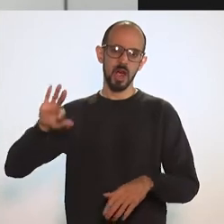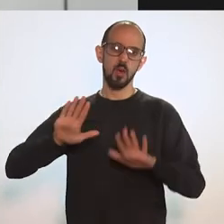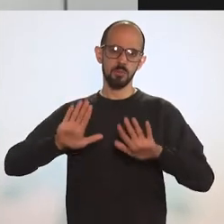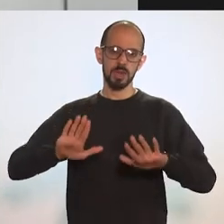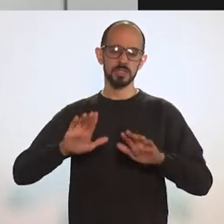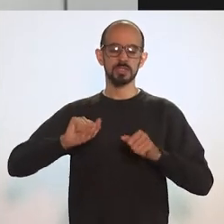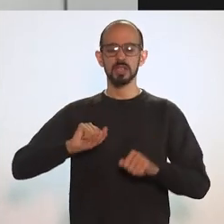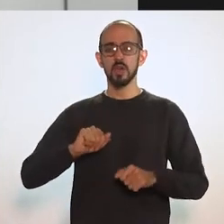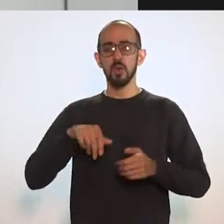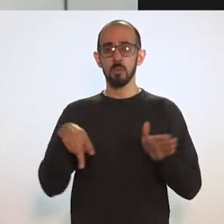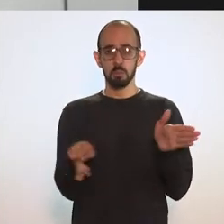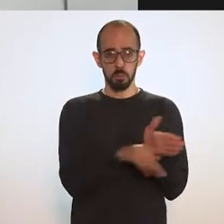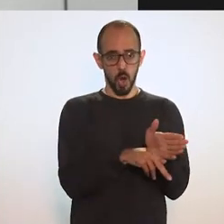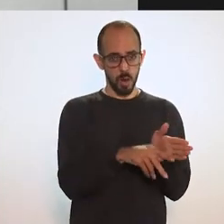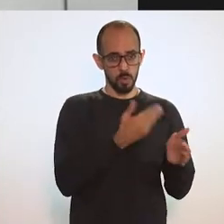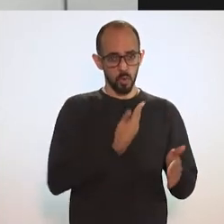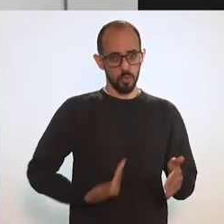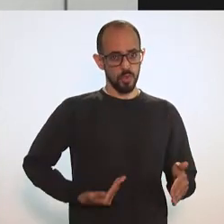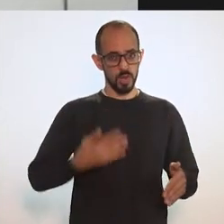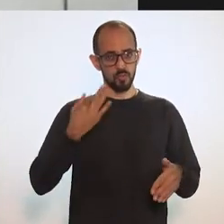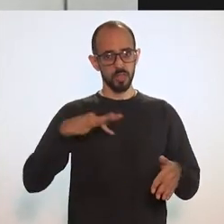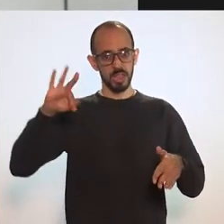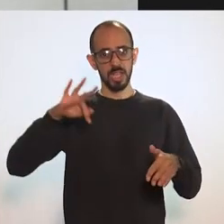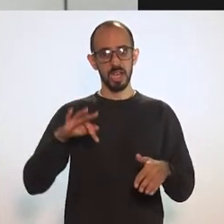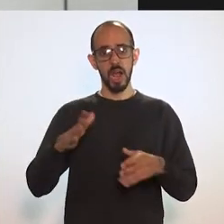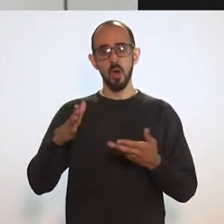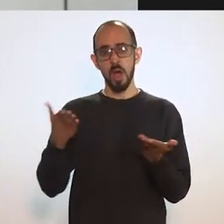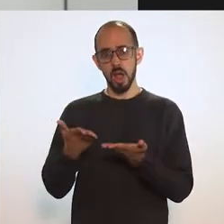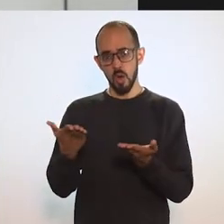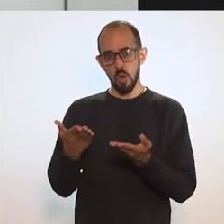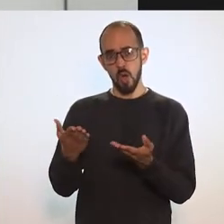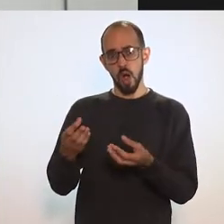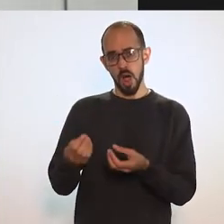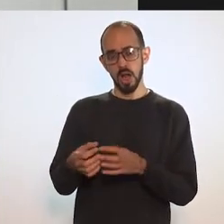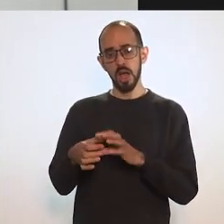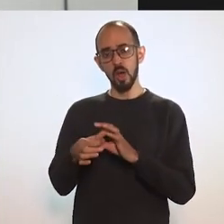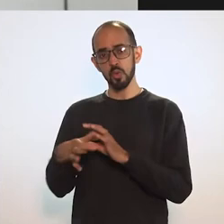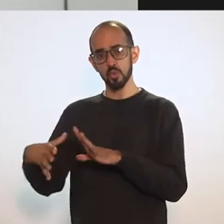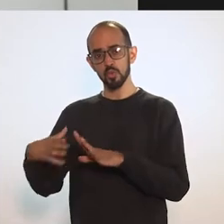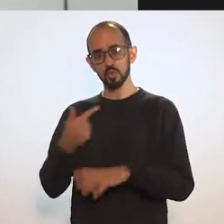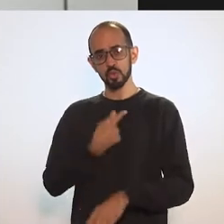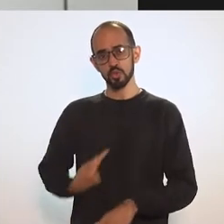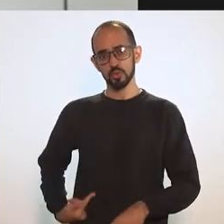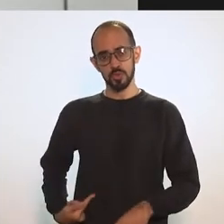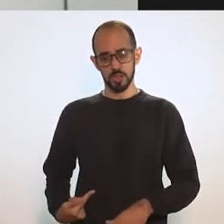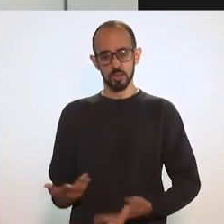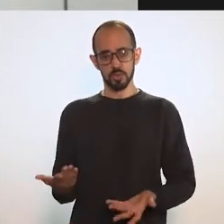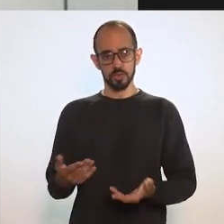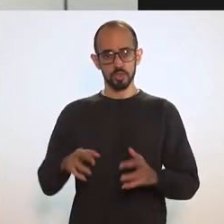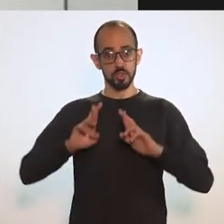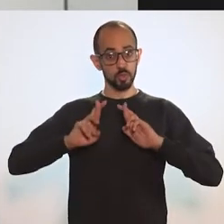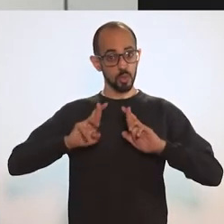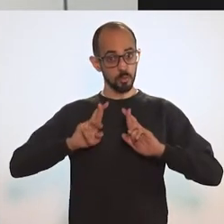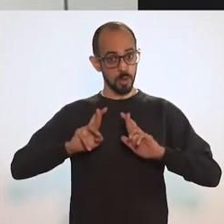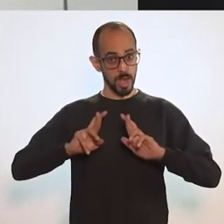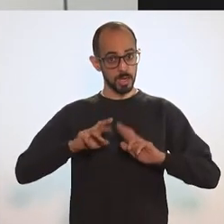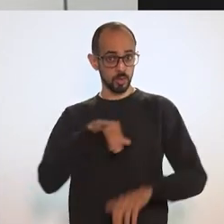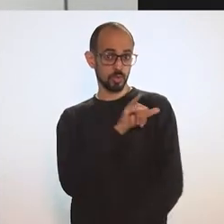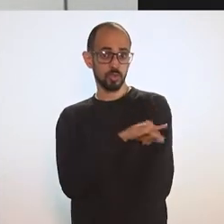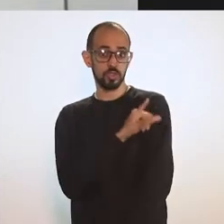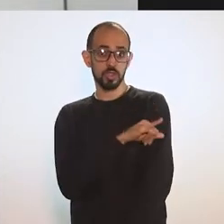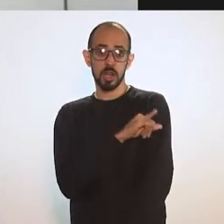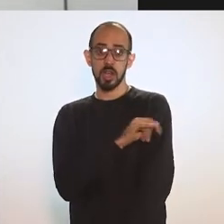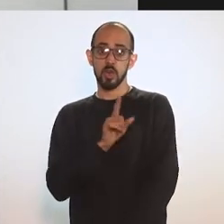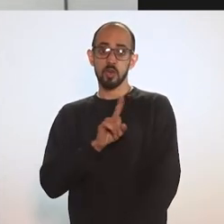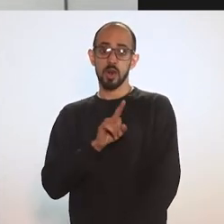próprio governo federal passou a ver essa movimentação dos governadores com menos resistência. E a gente espera que o Rio de Janeiro não repita o que o